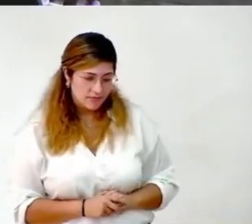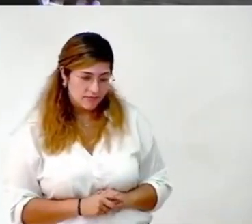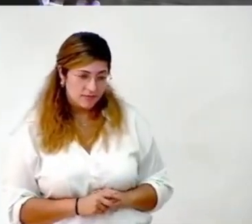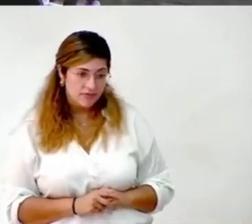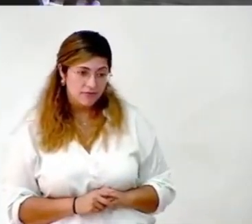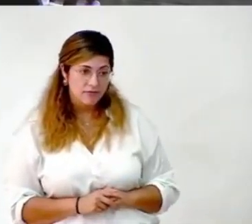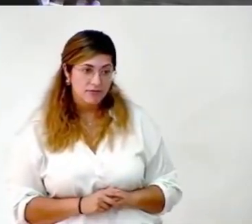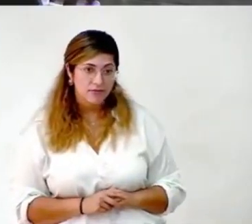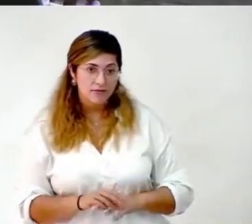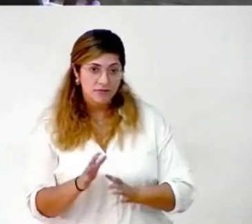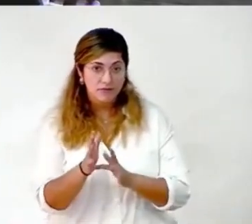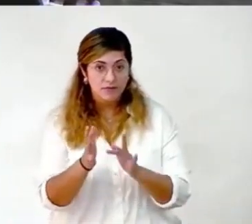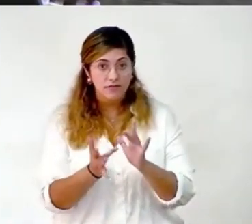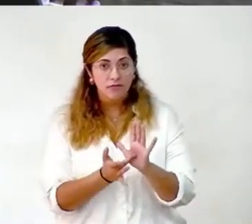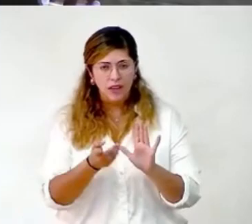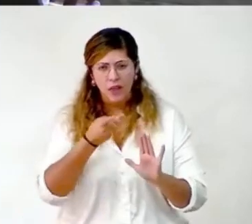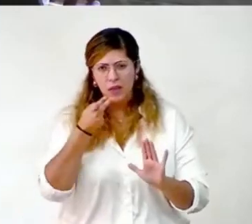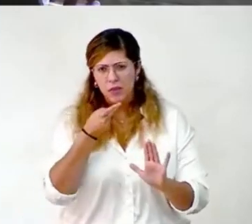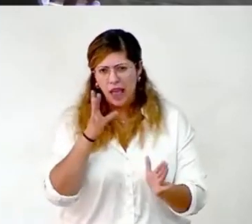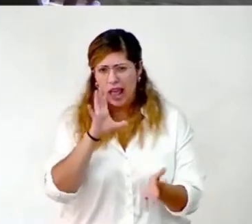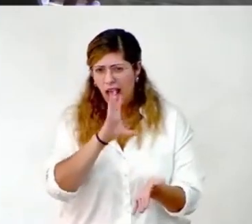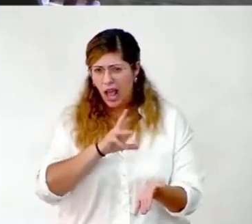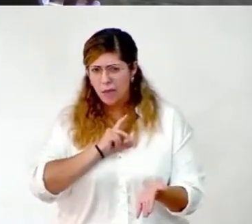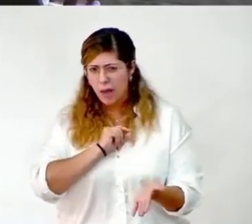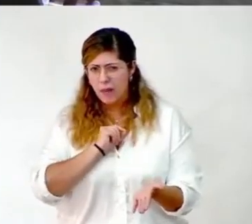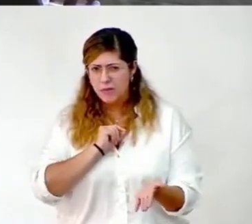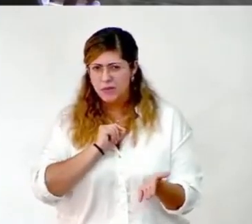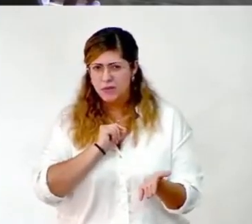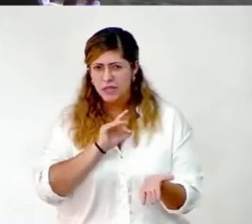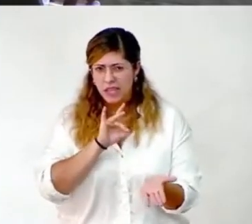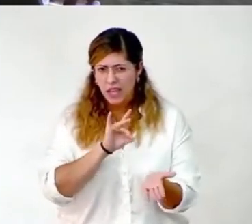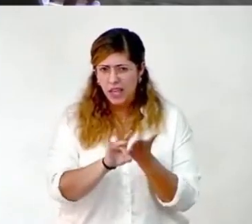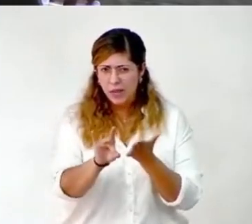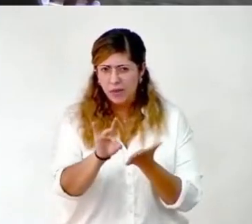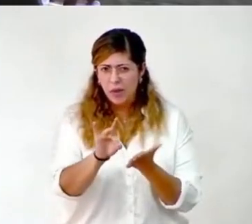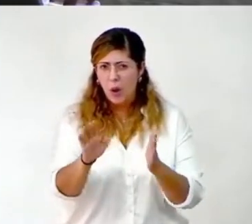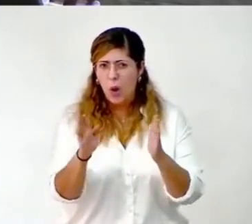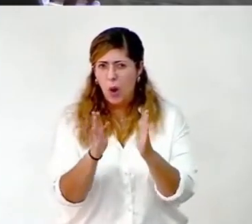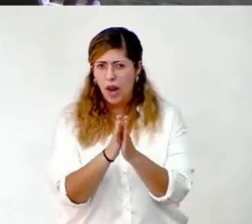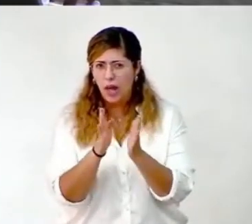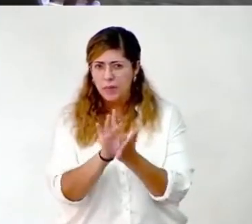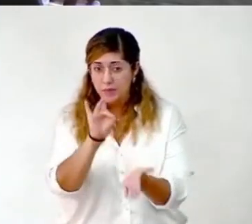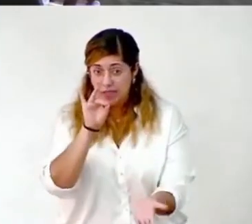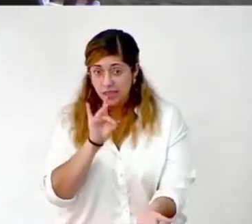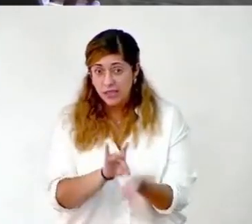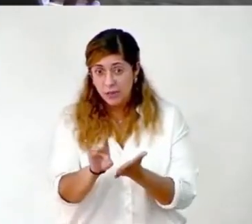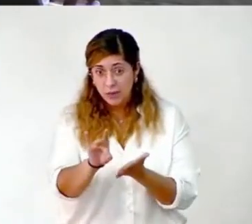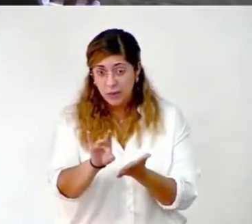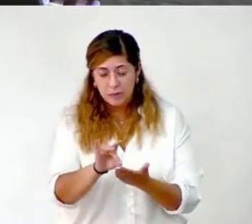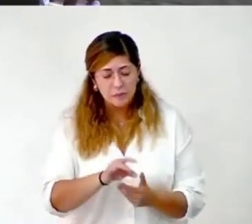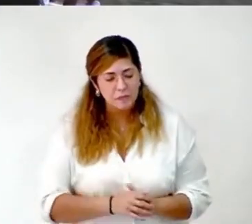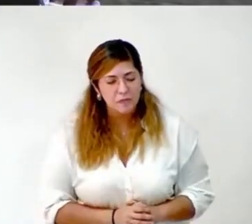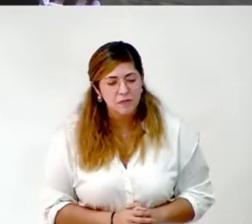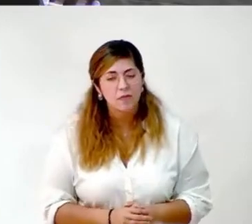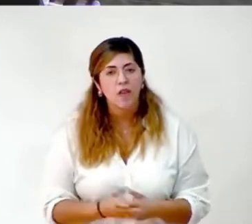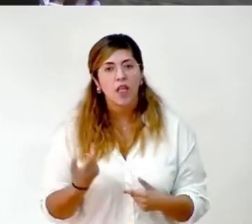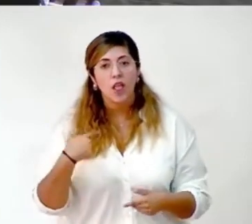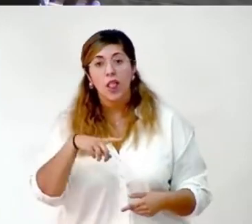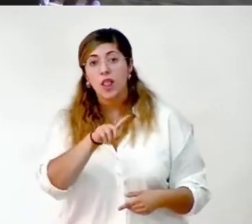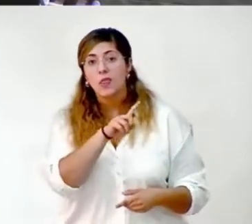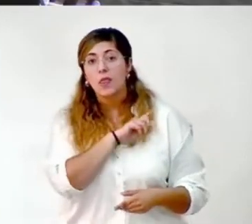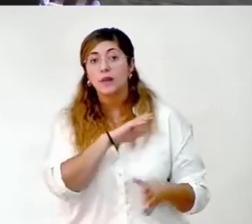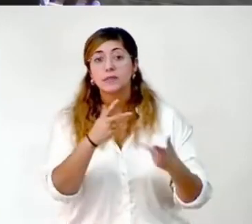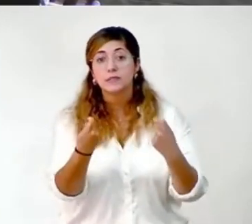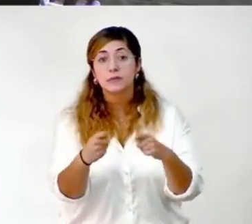Jesus para amarmos o inimigo e orarmos por eles está centrado no fato de que os filhos de Deus devem